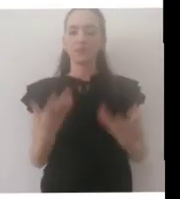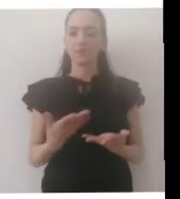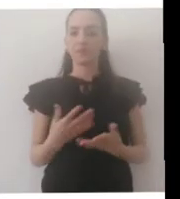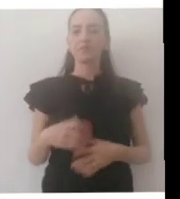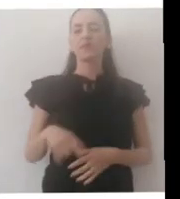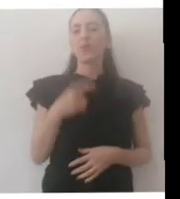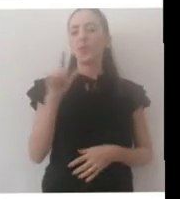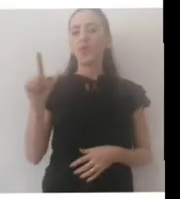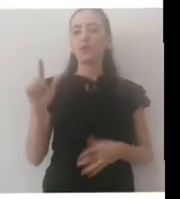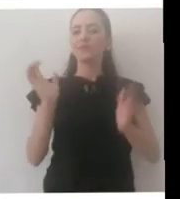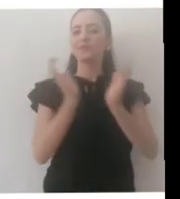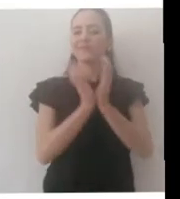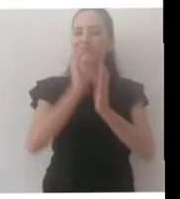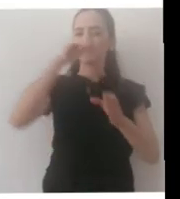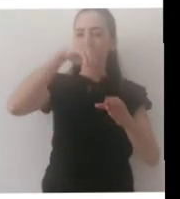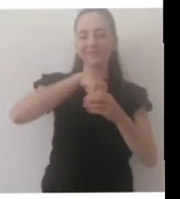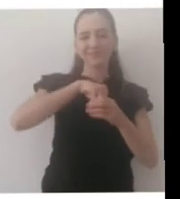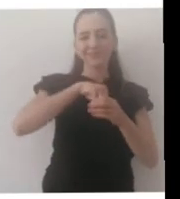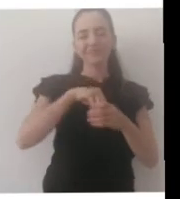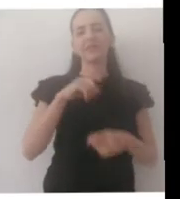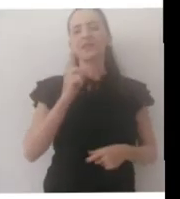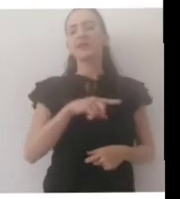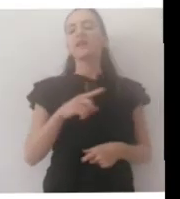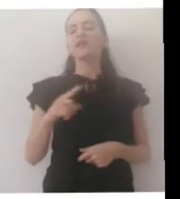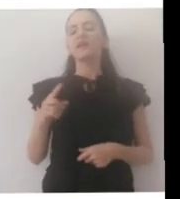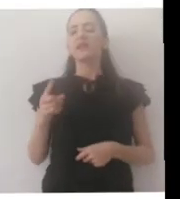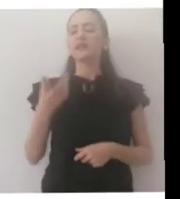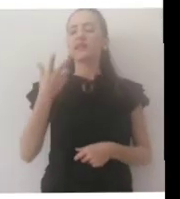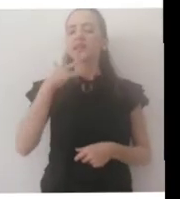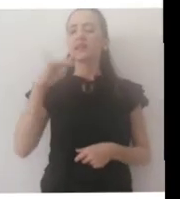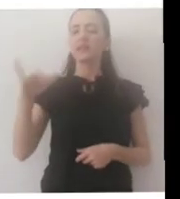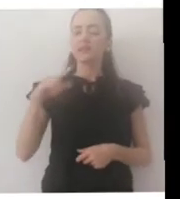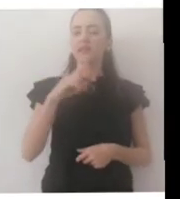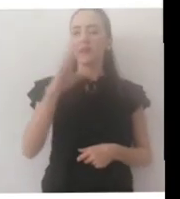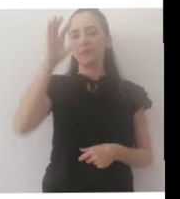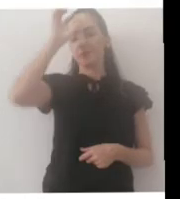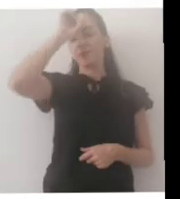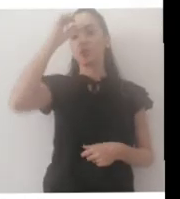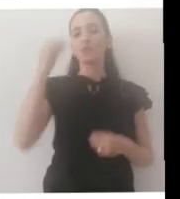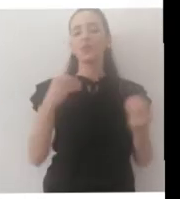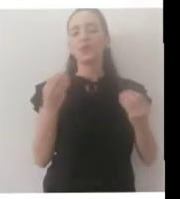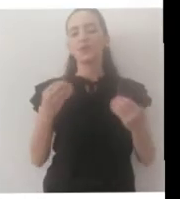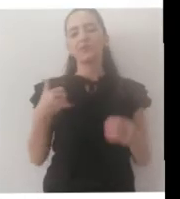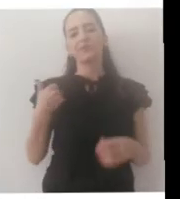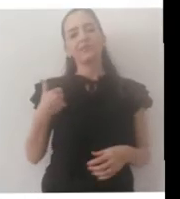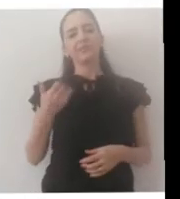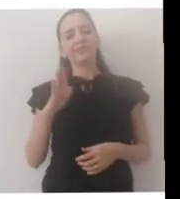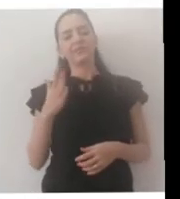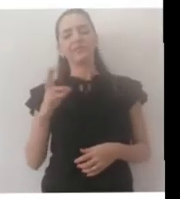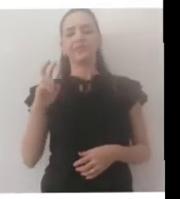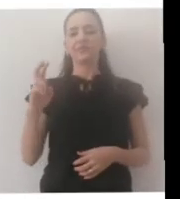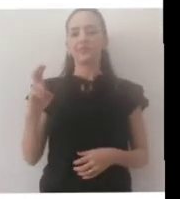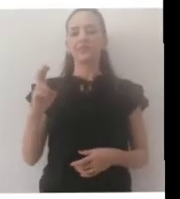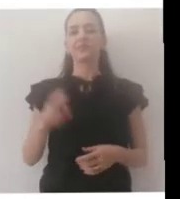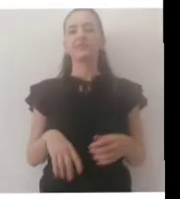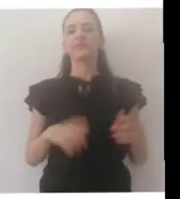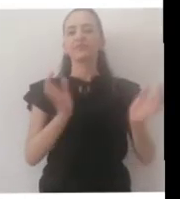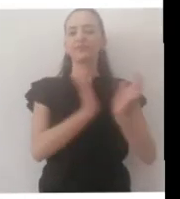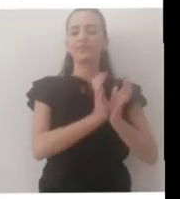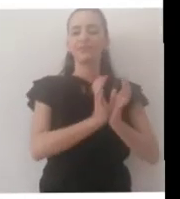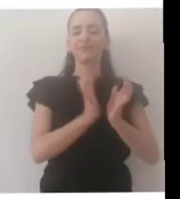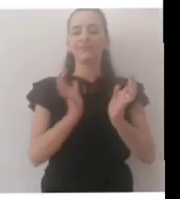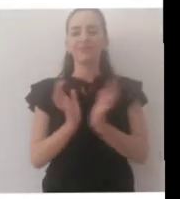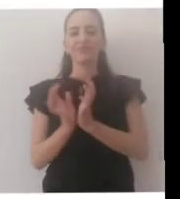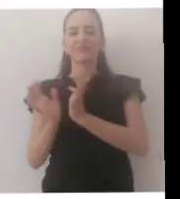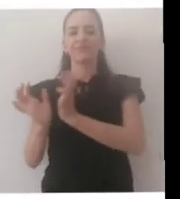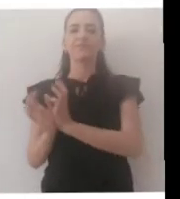processo que a criança só começa a adquirir a partir de 5 anos de idade, que é seriar. É aprender a colocar